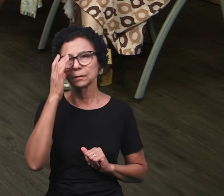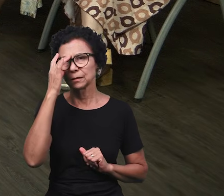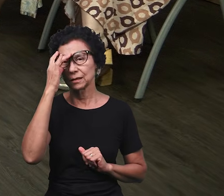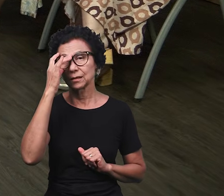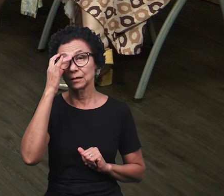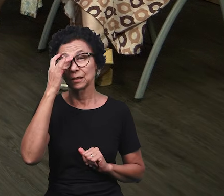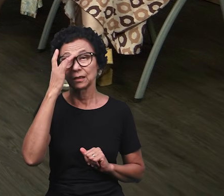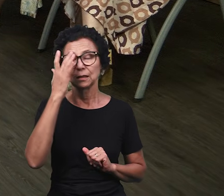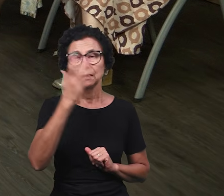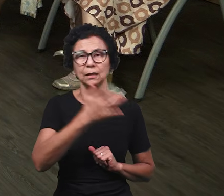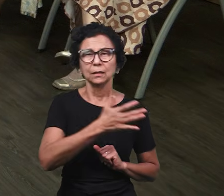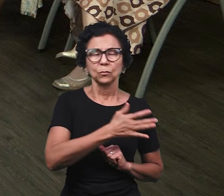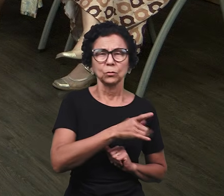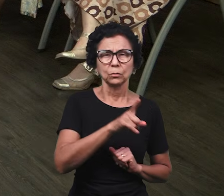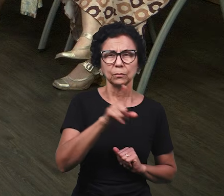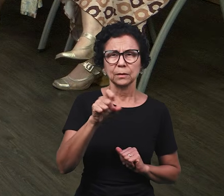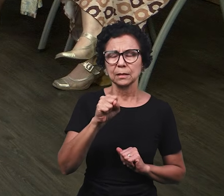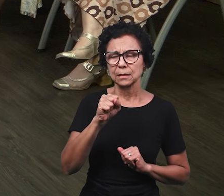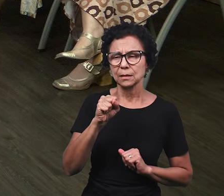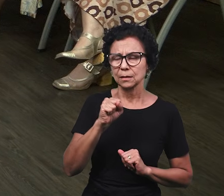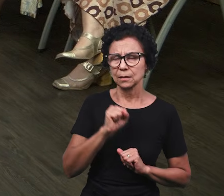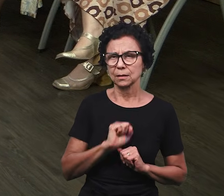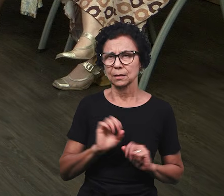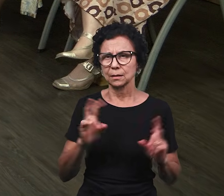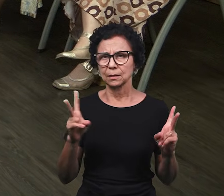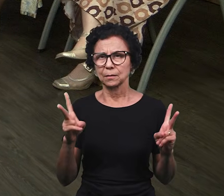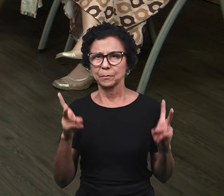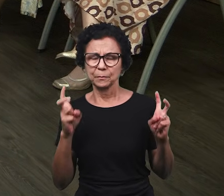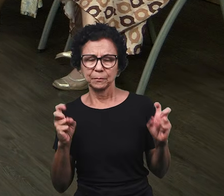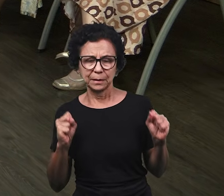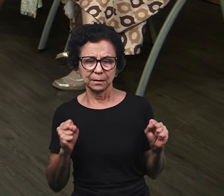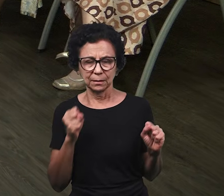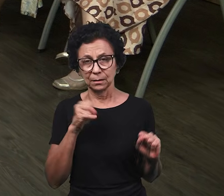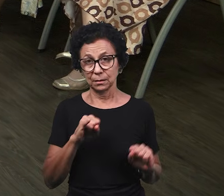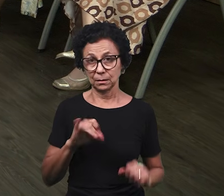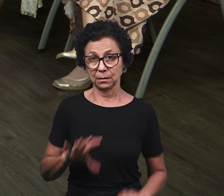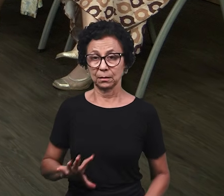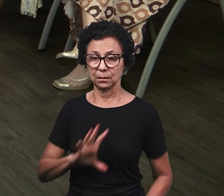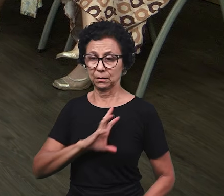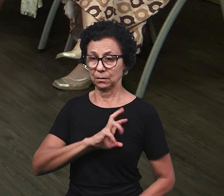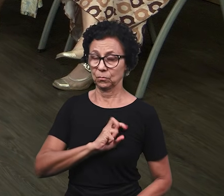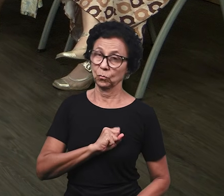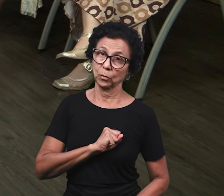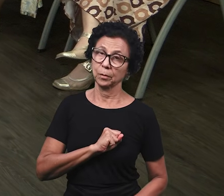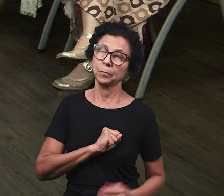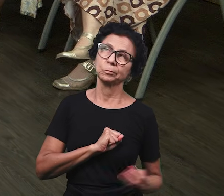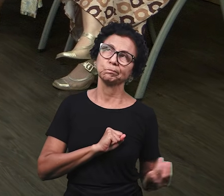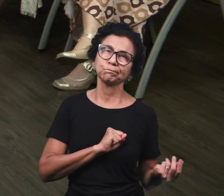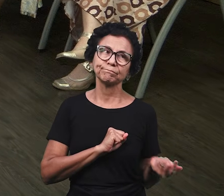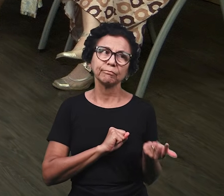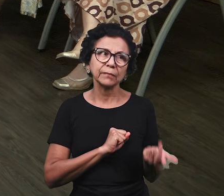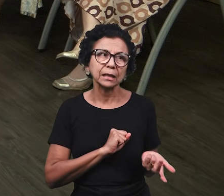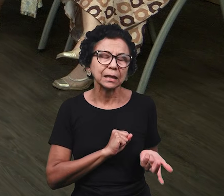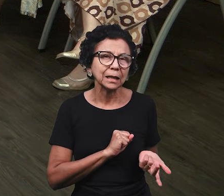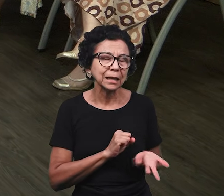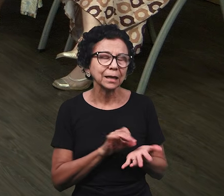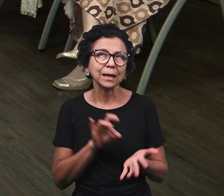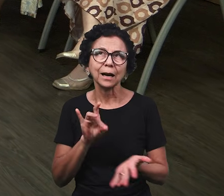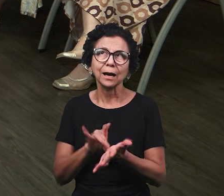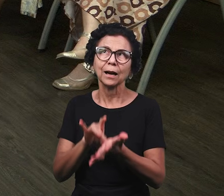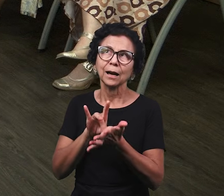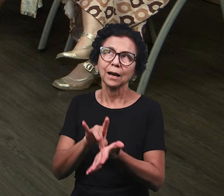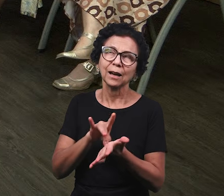Essa questão da percepção do amor como um amor